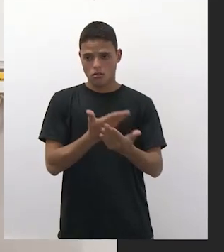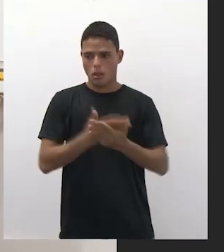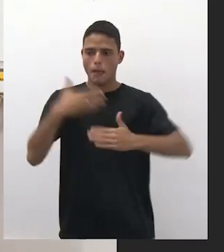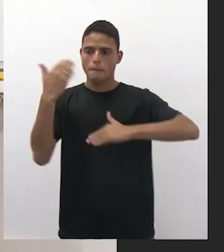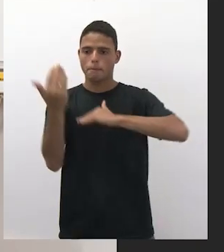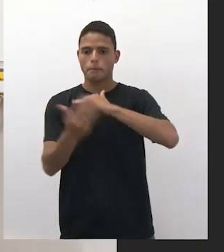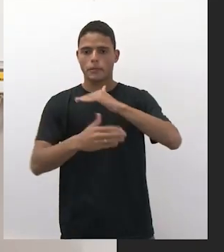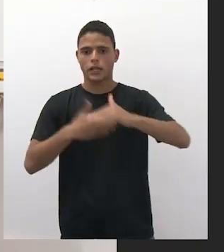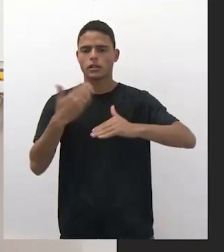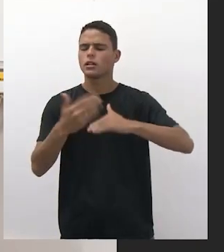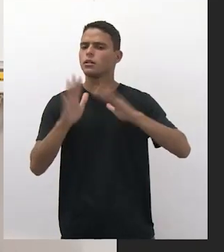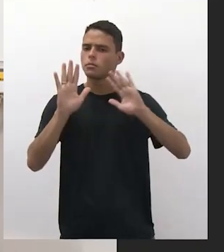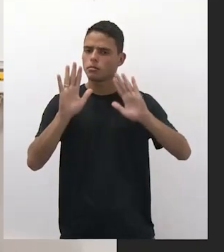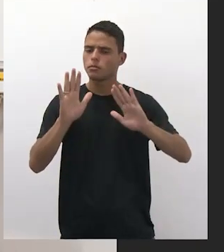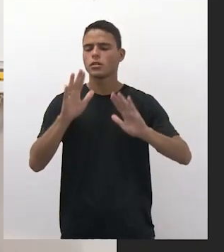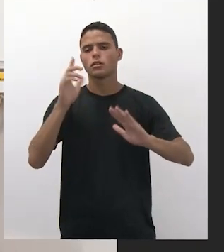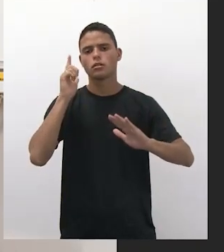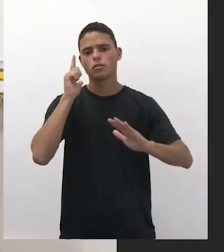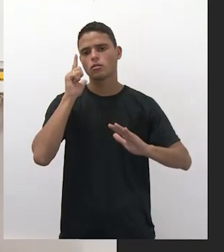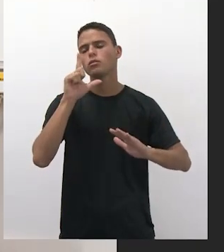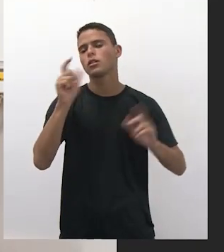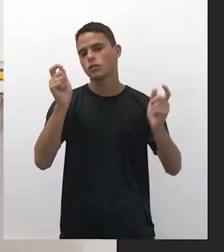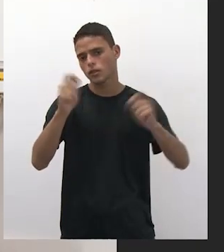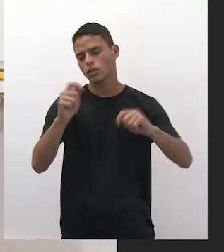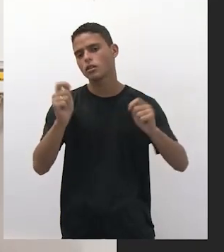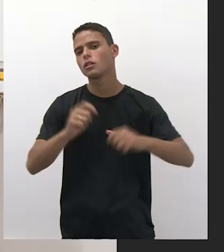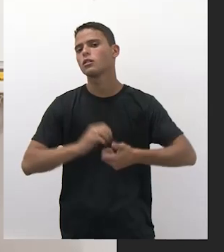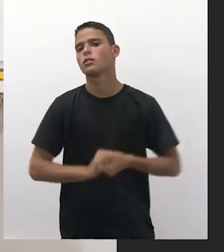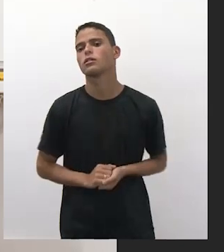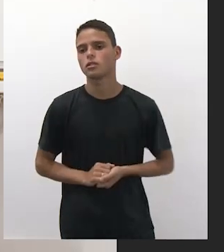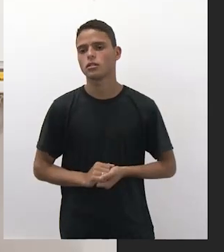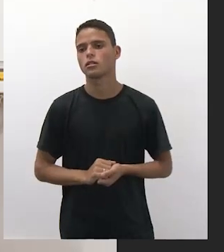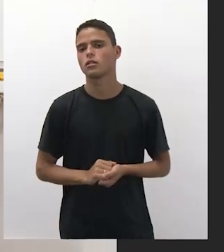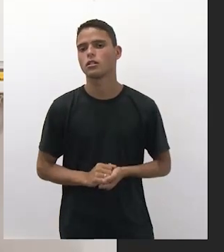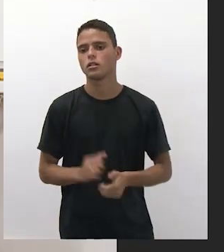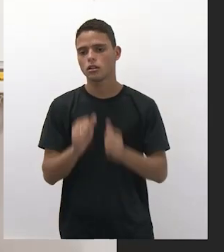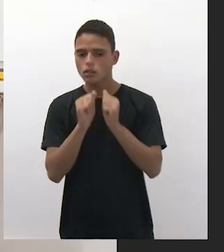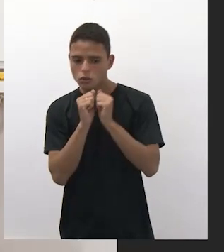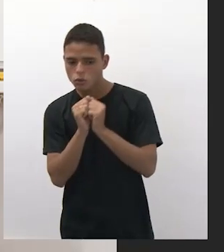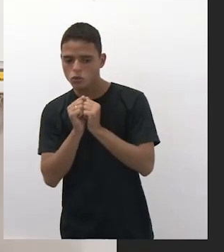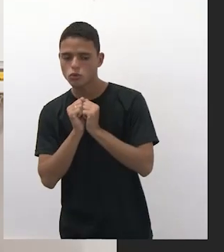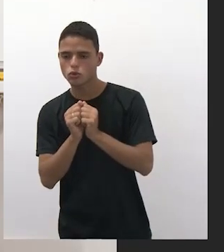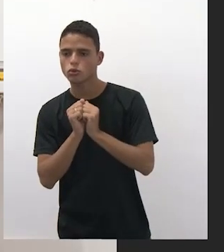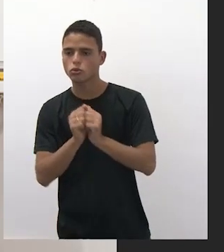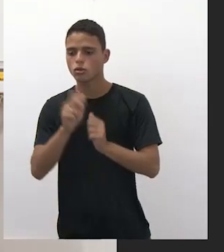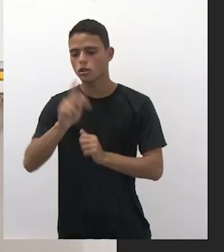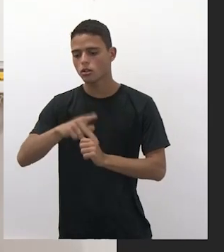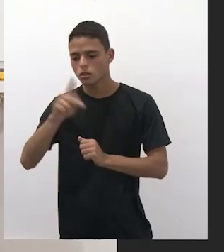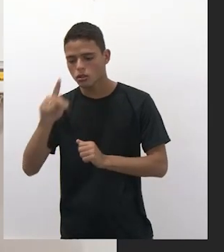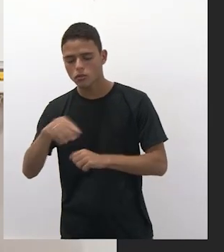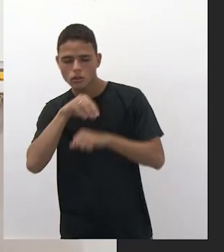é possível sim, com a mediação do professor,